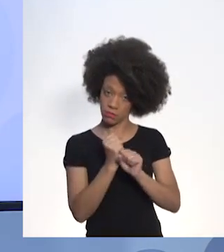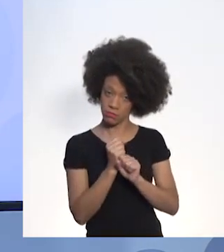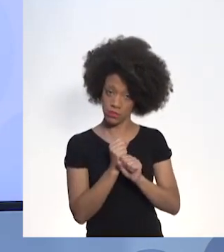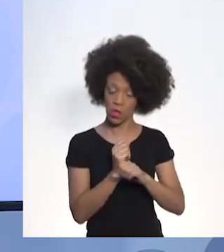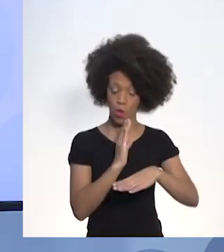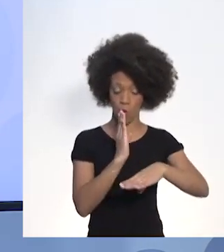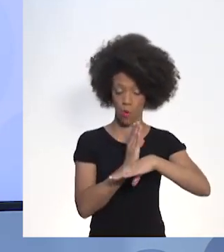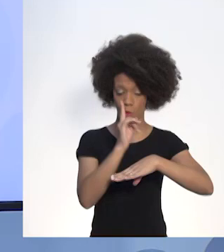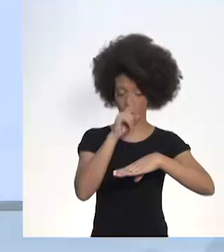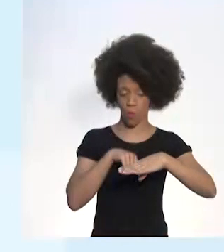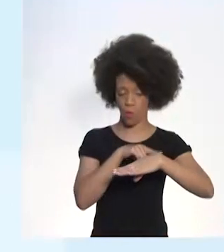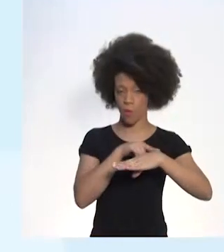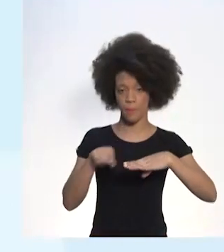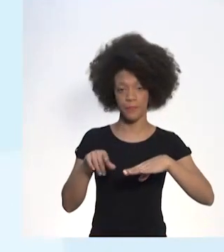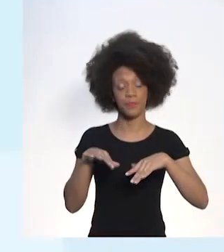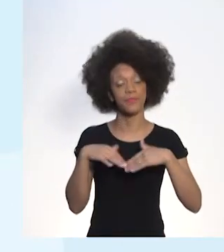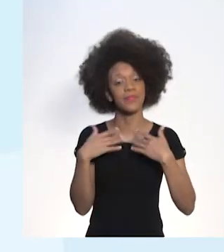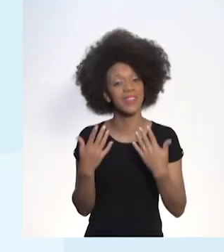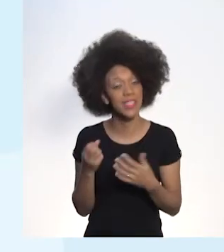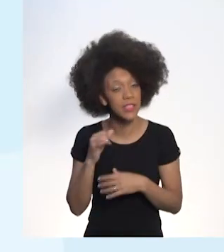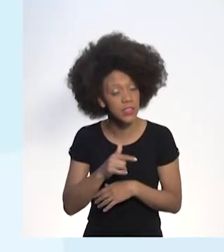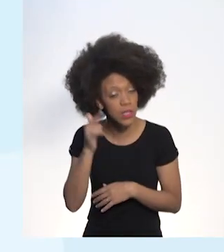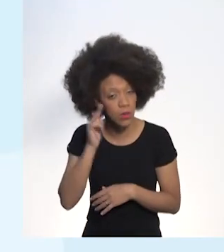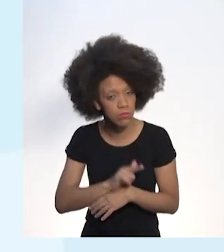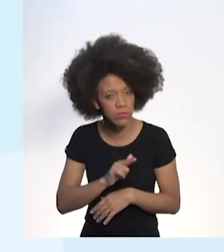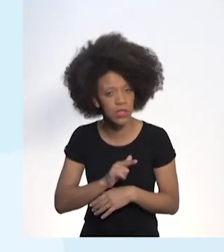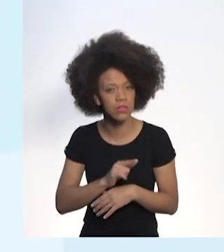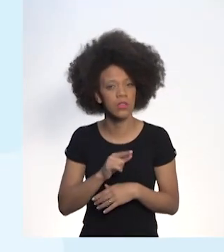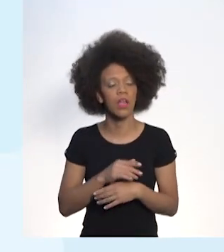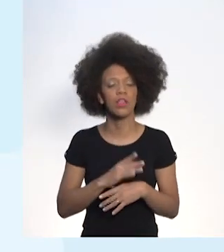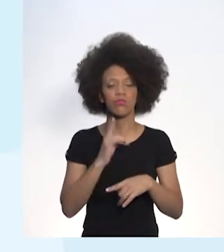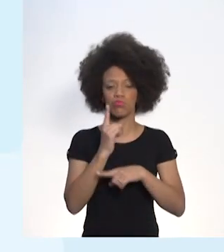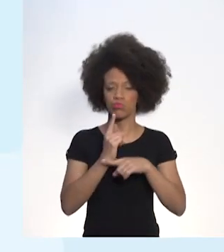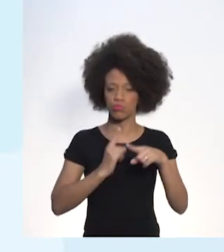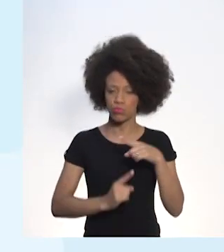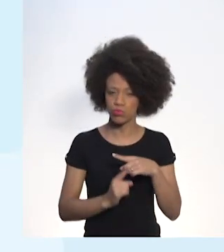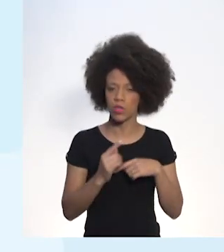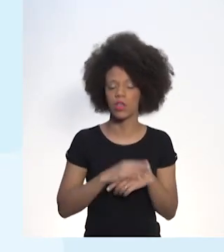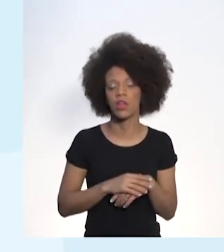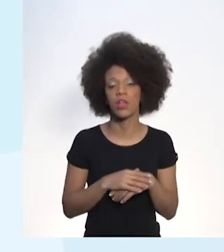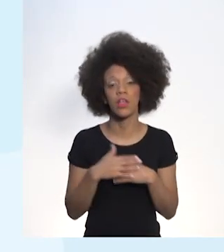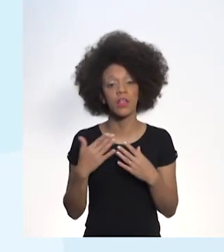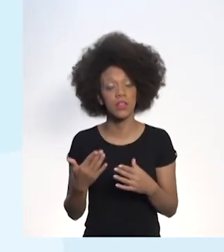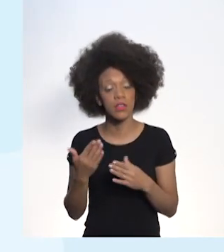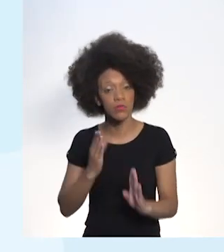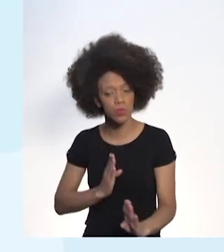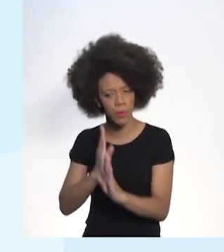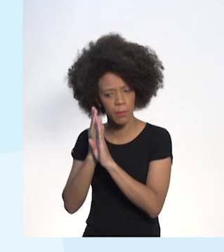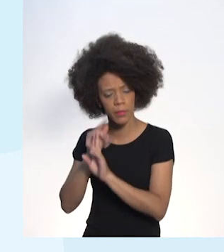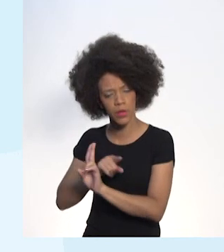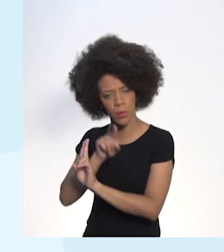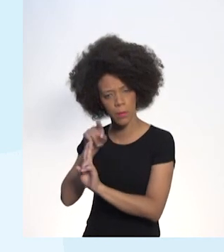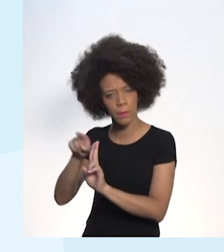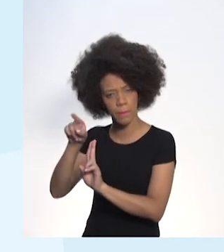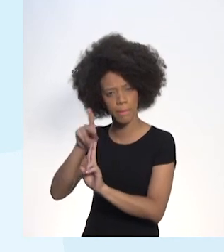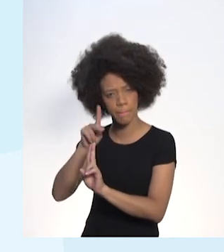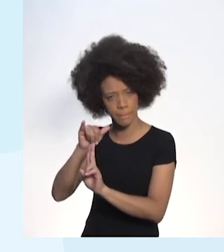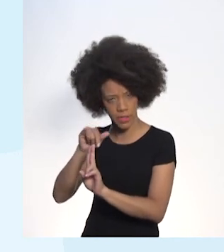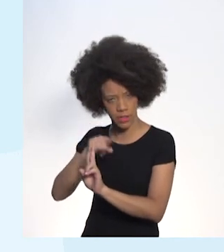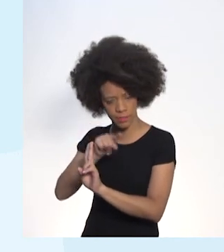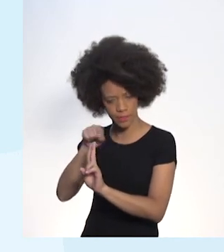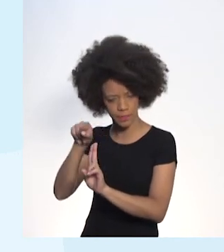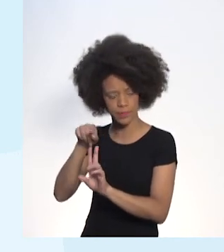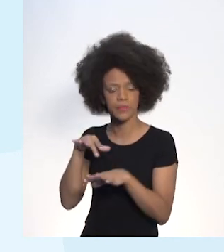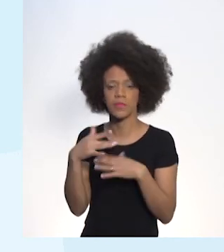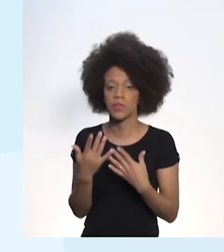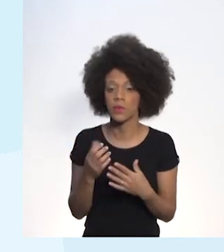da circunferência. Se a gente consegue dividir a circunferência pelo diâmetro e chegar no número π, então se a gente pegar o diâmetro